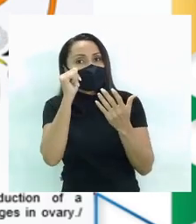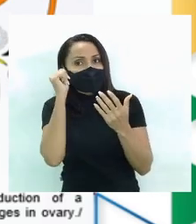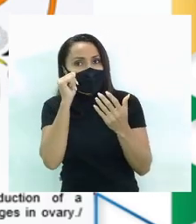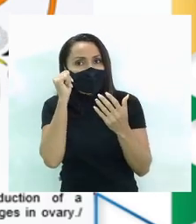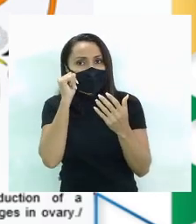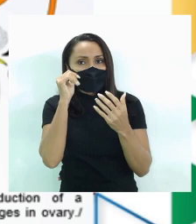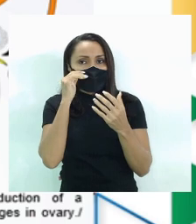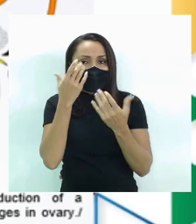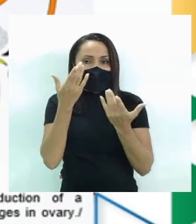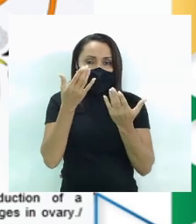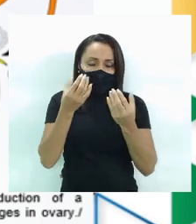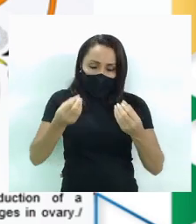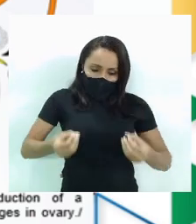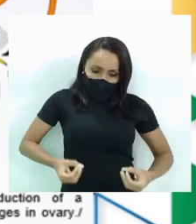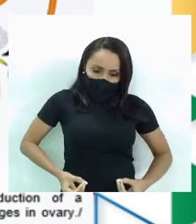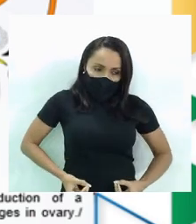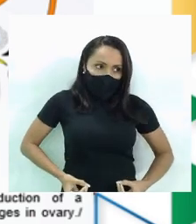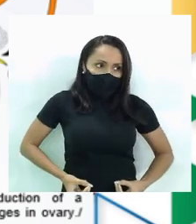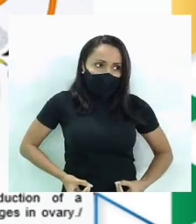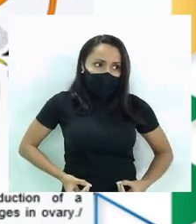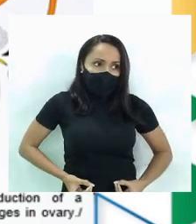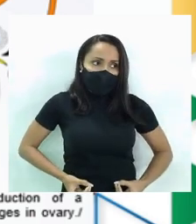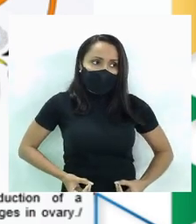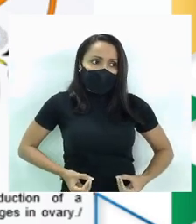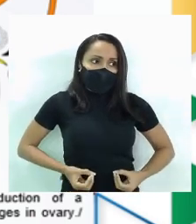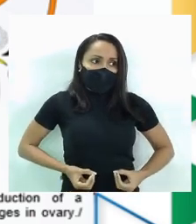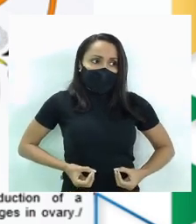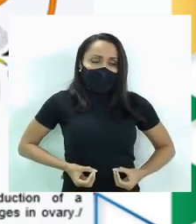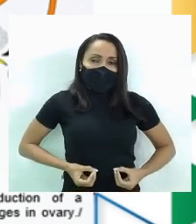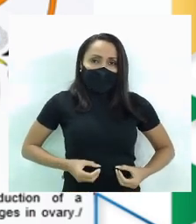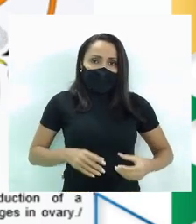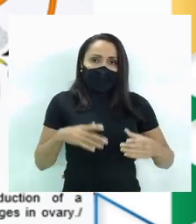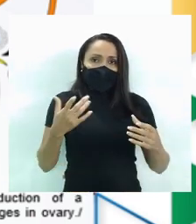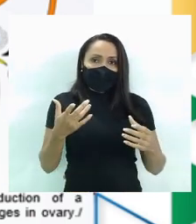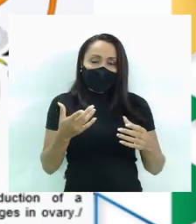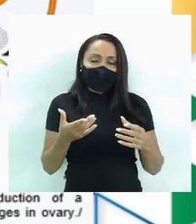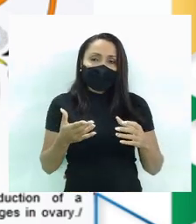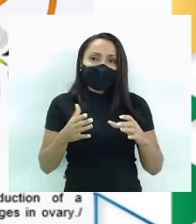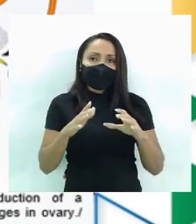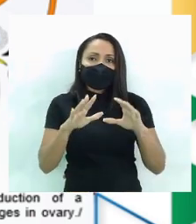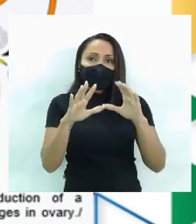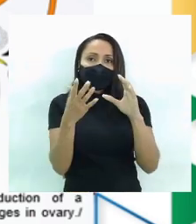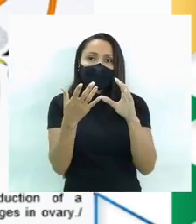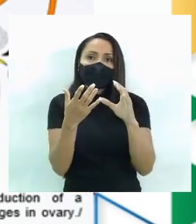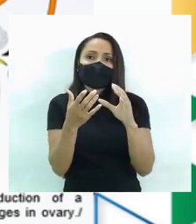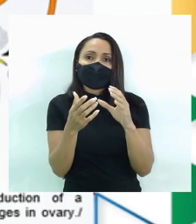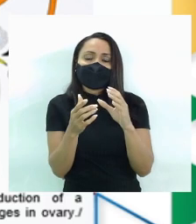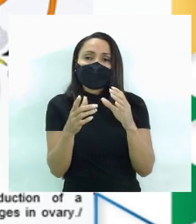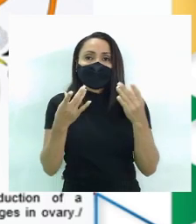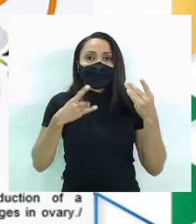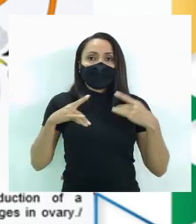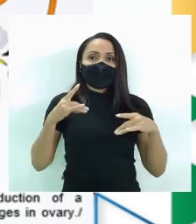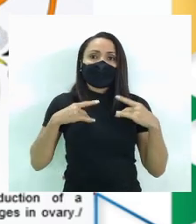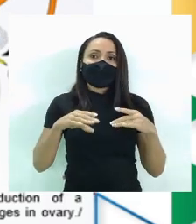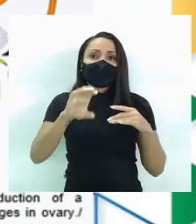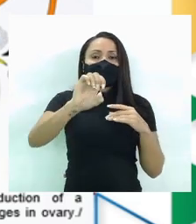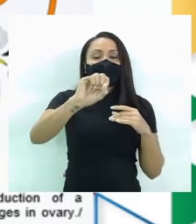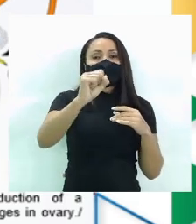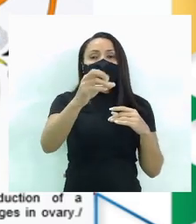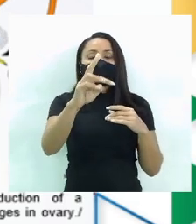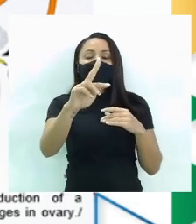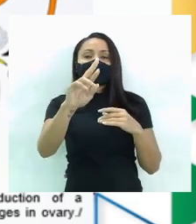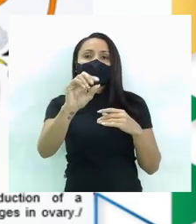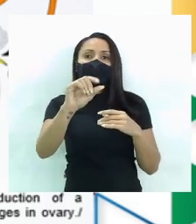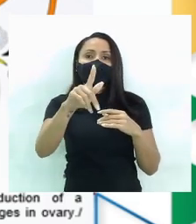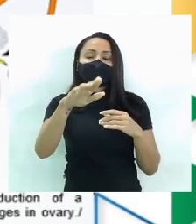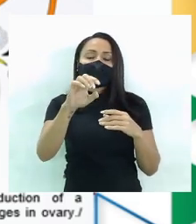nos ovários. Localizado no interior da cavidade pélvica, os hormônios produzidos, estrógeno e a progesterona,